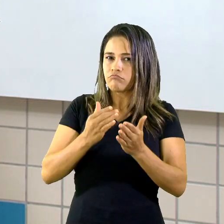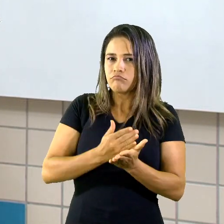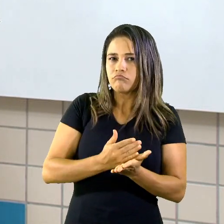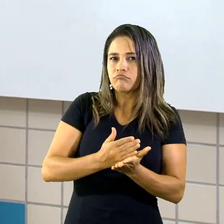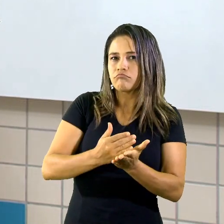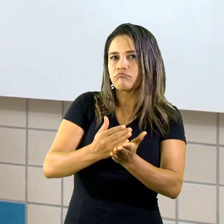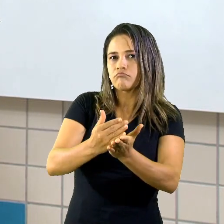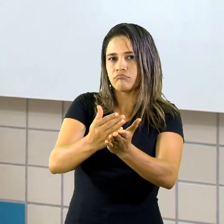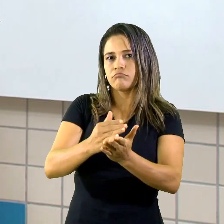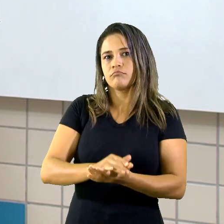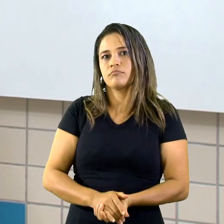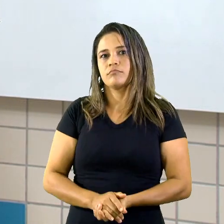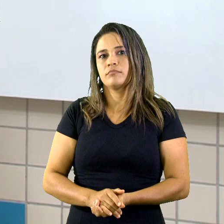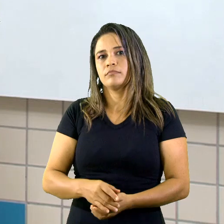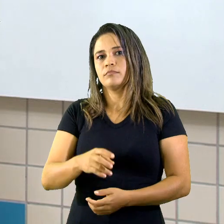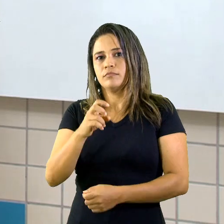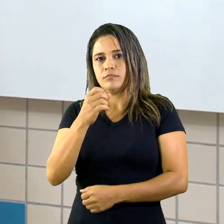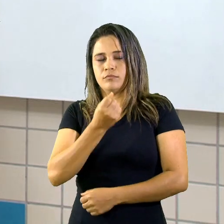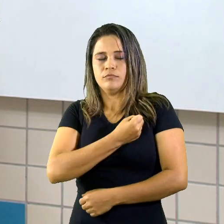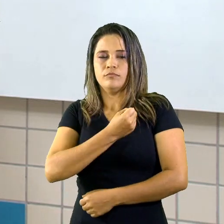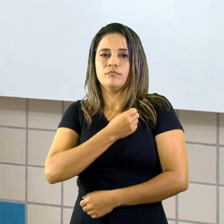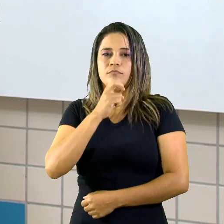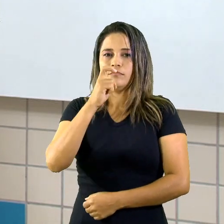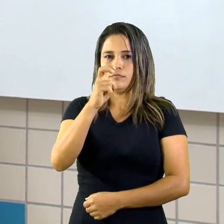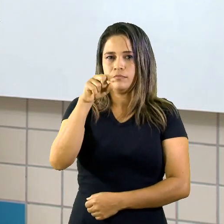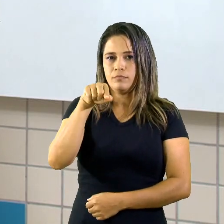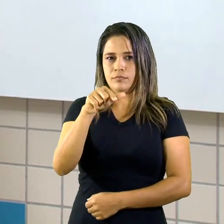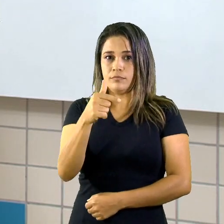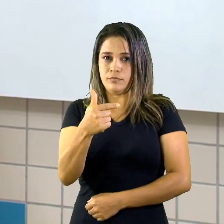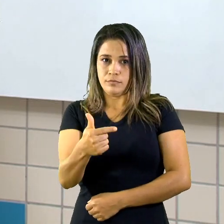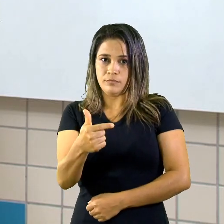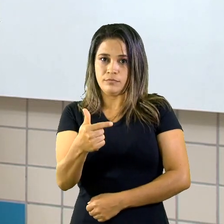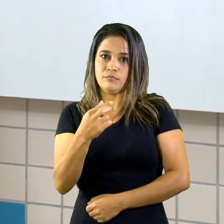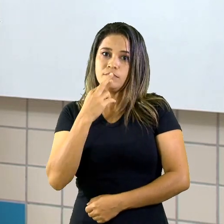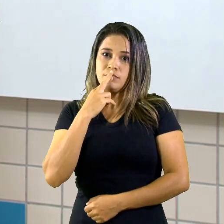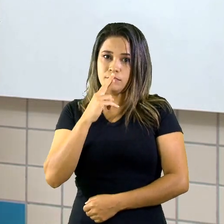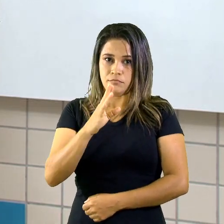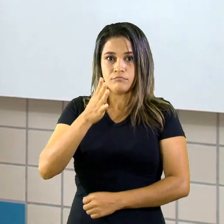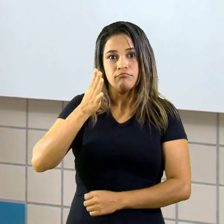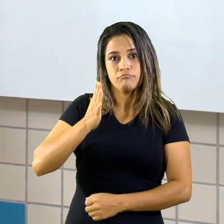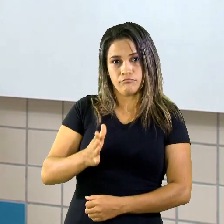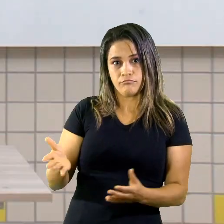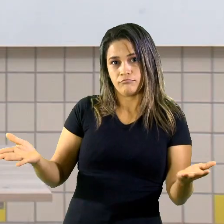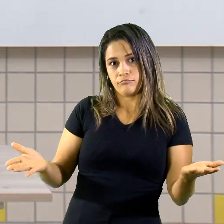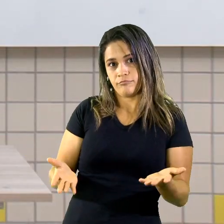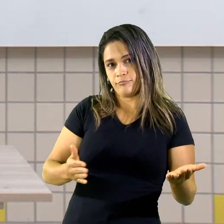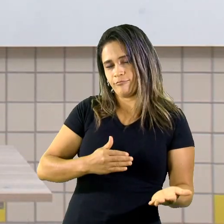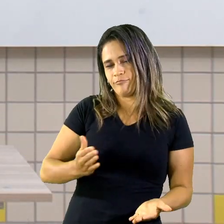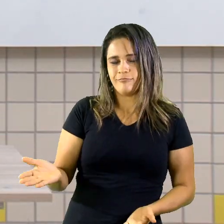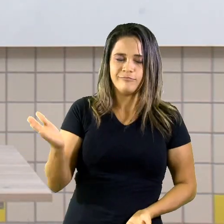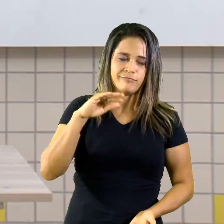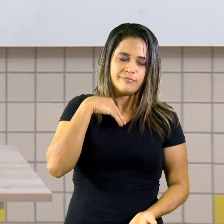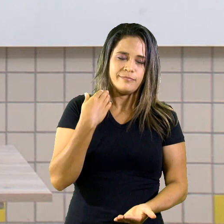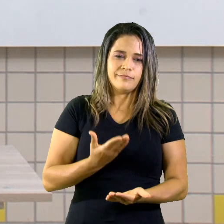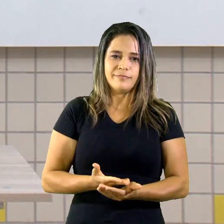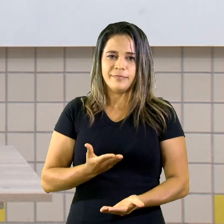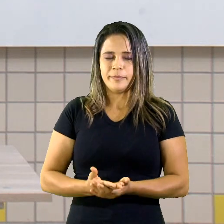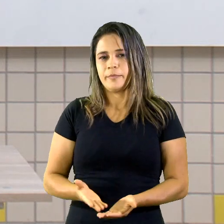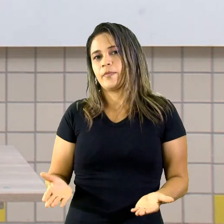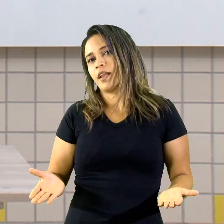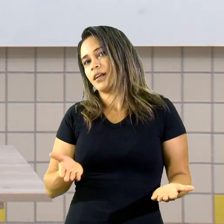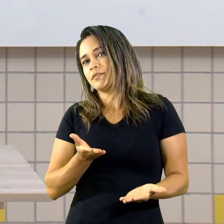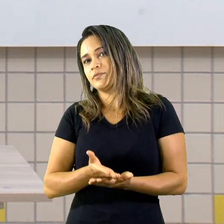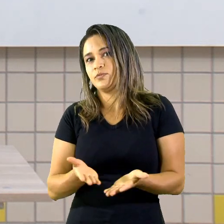pelo canal 5.2. Então, dado esse recado, vamos à nossa aula. Nossa